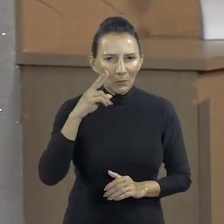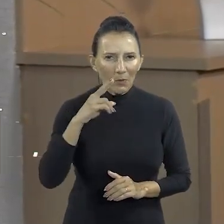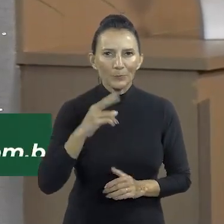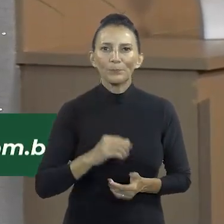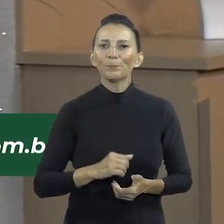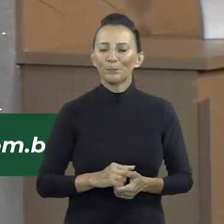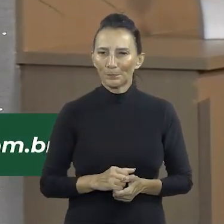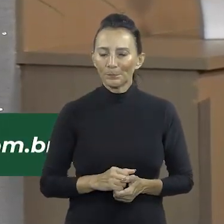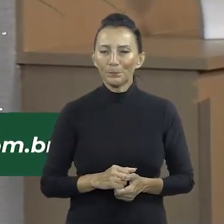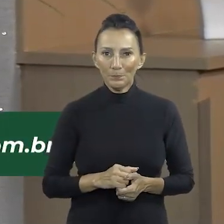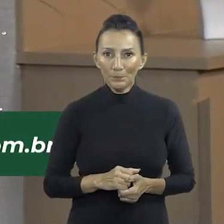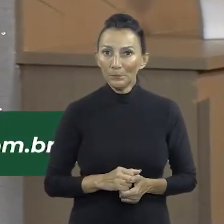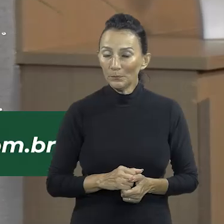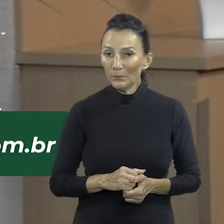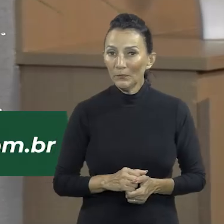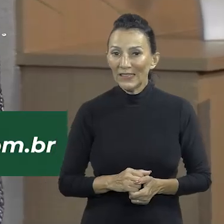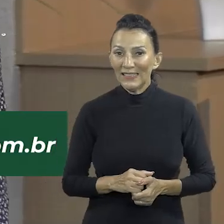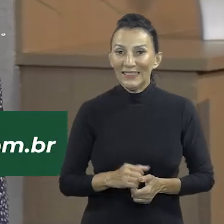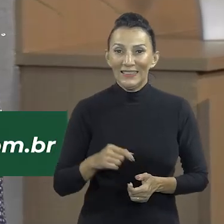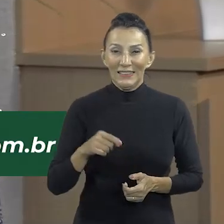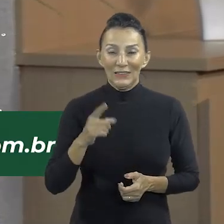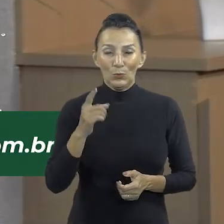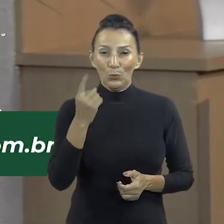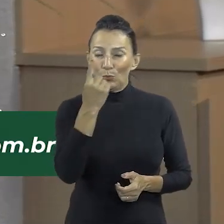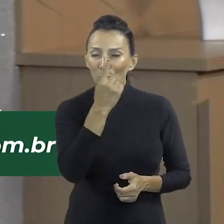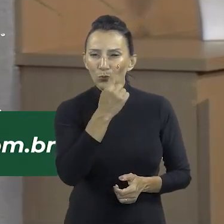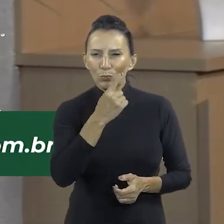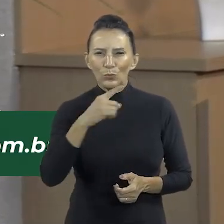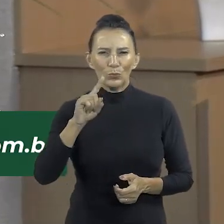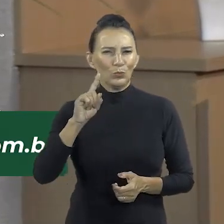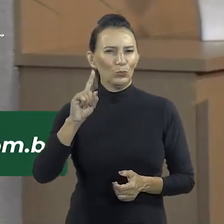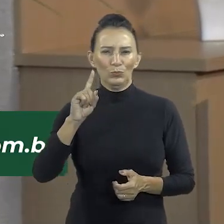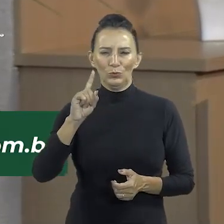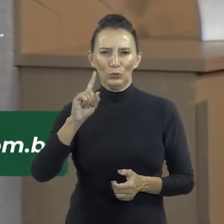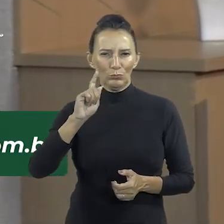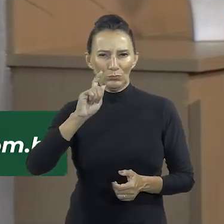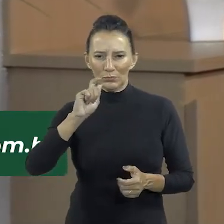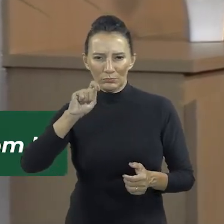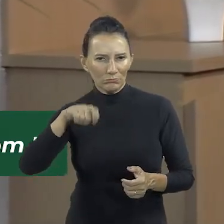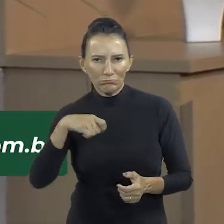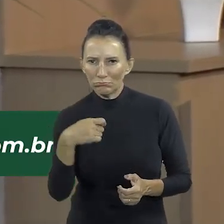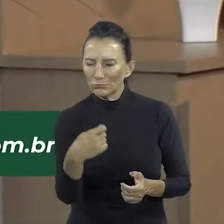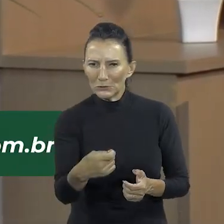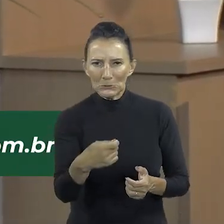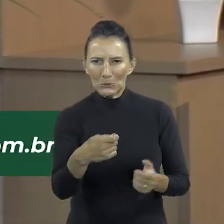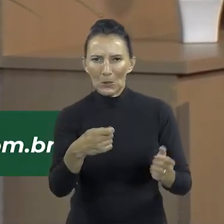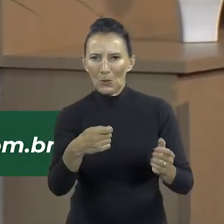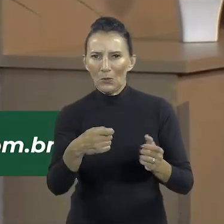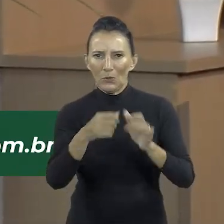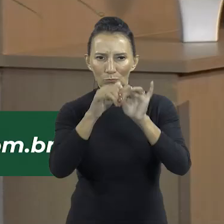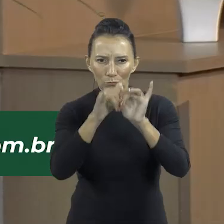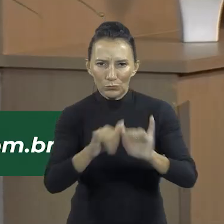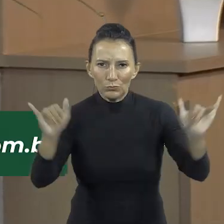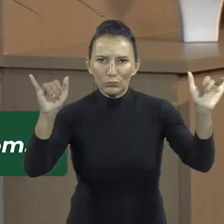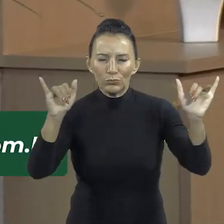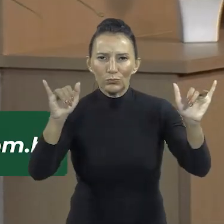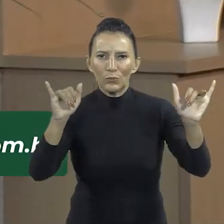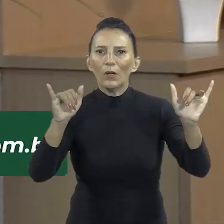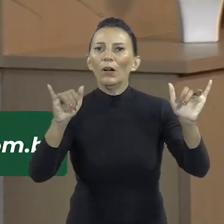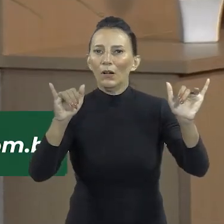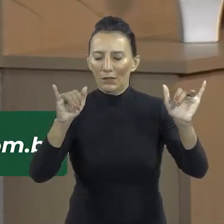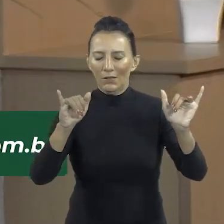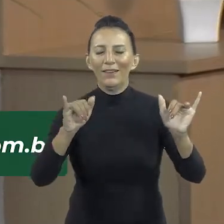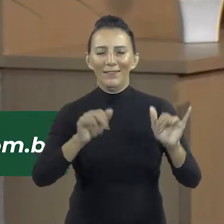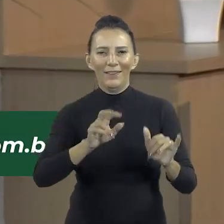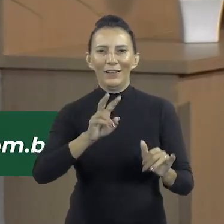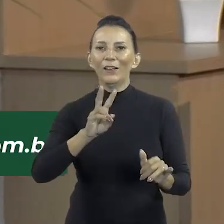último sinal, for pregado em todas as nações, em todas as gentes, então virá o fim. É o que